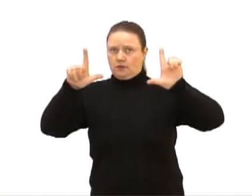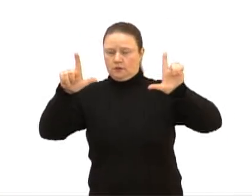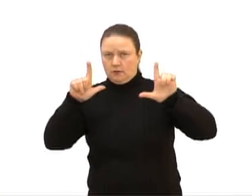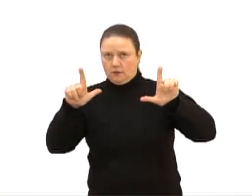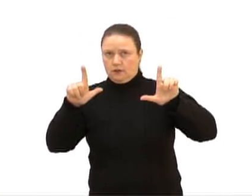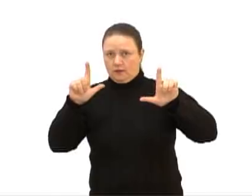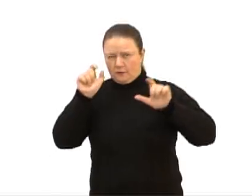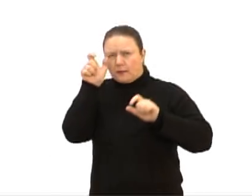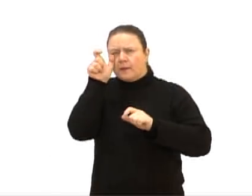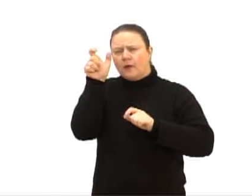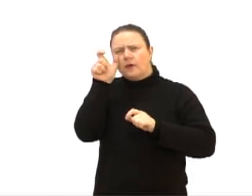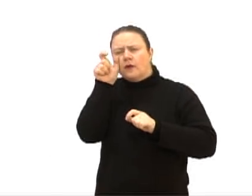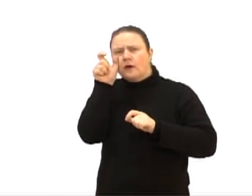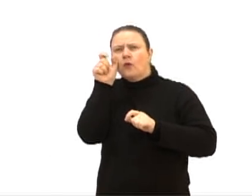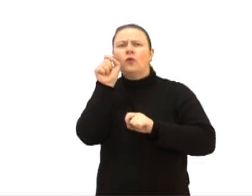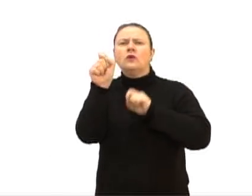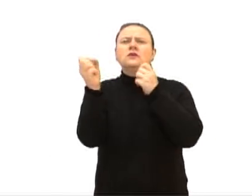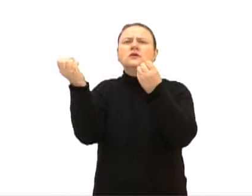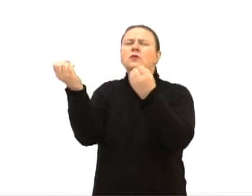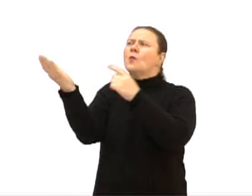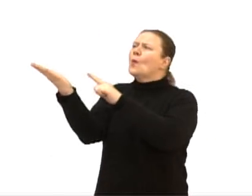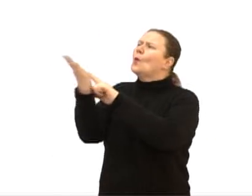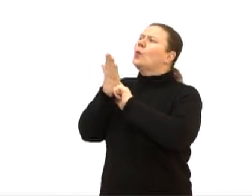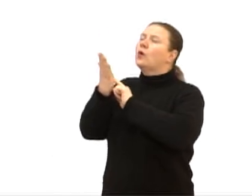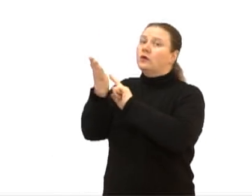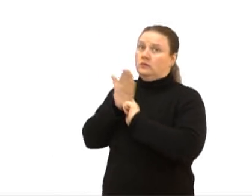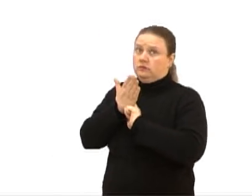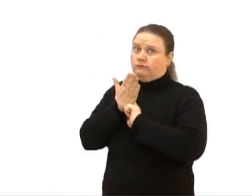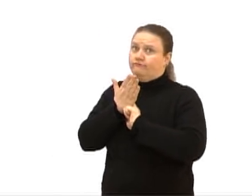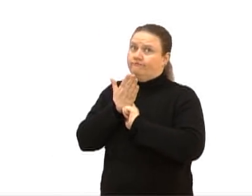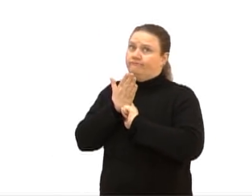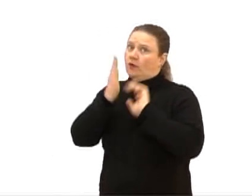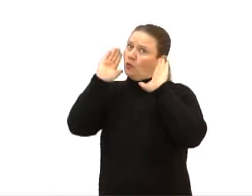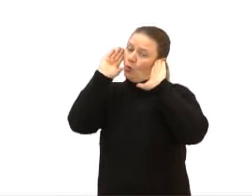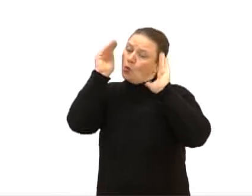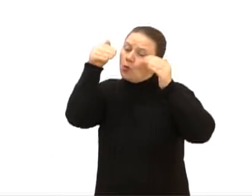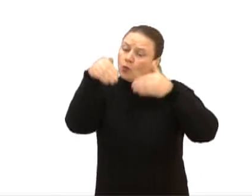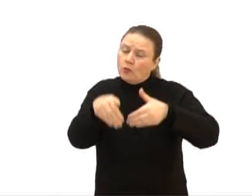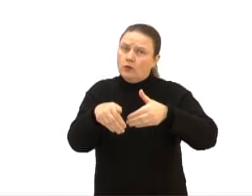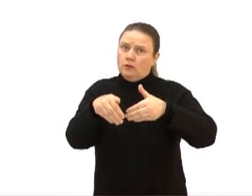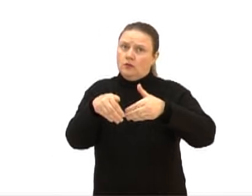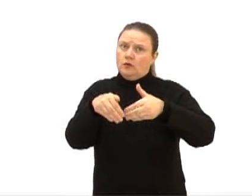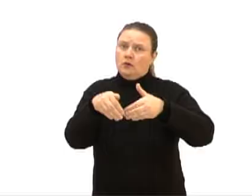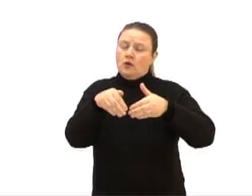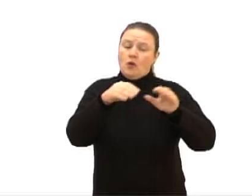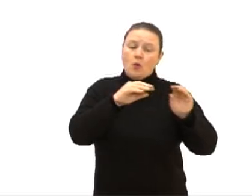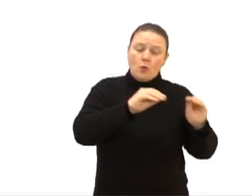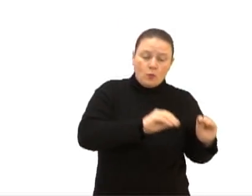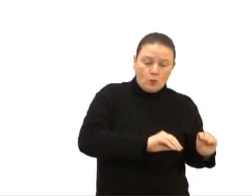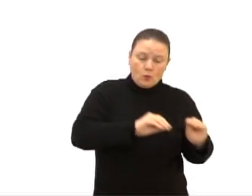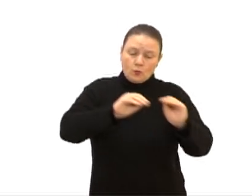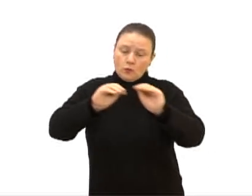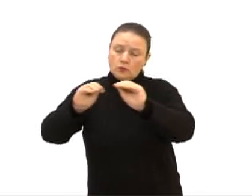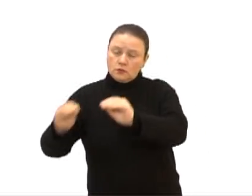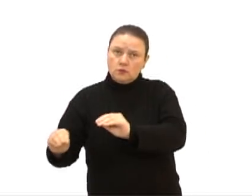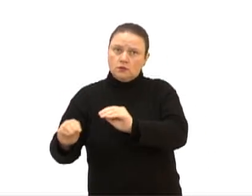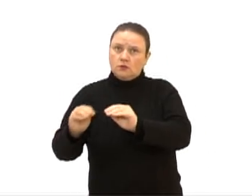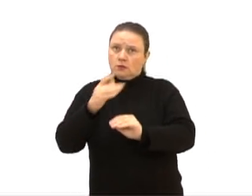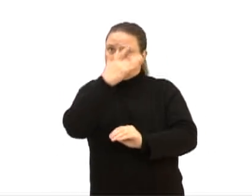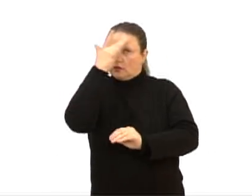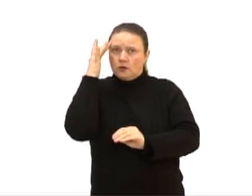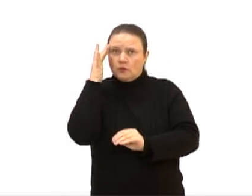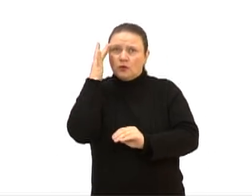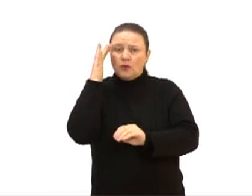observe comigo. Retrata especialmente, tá bom? Especialmente o deslocamento de pessoas em decorrência